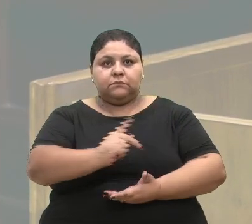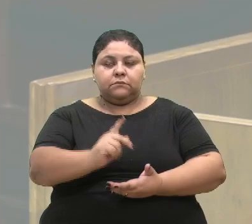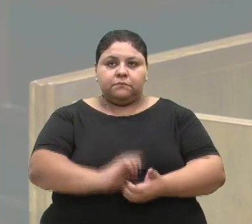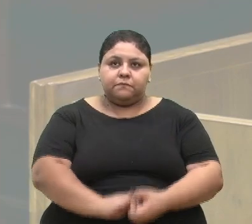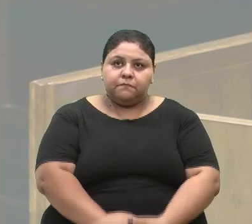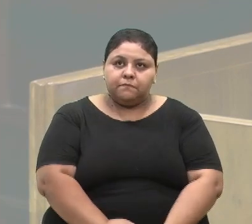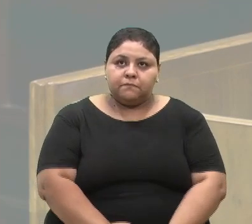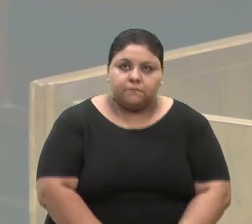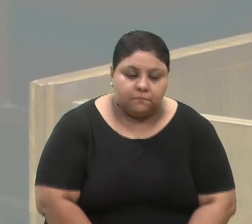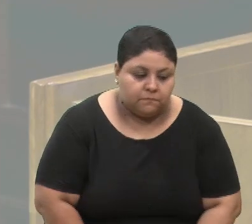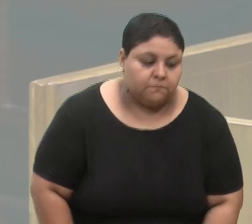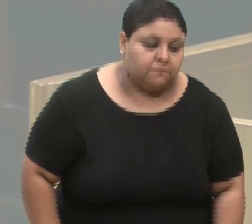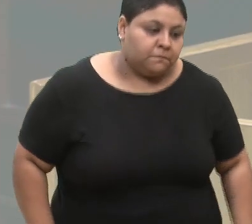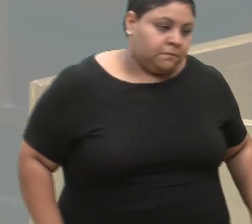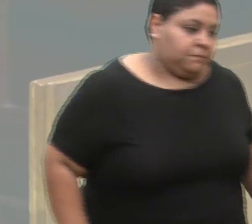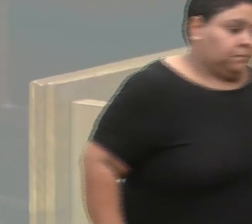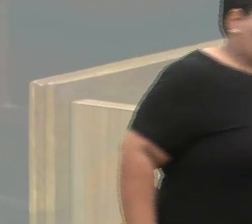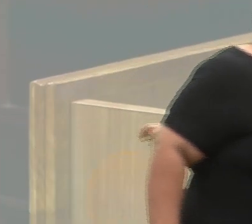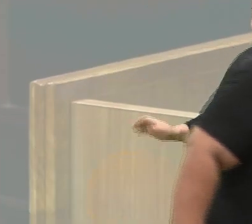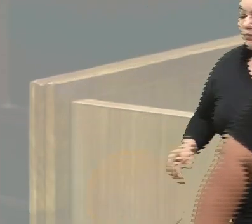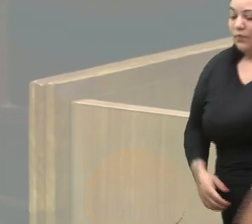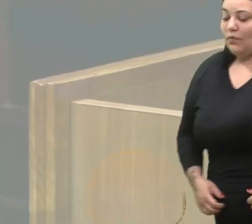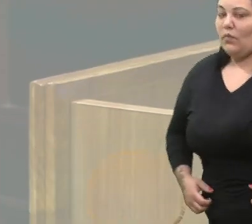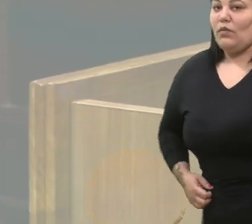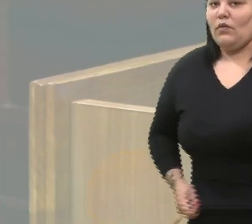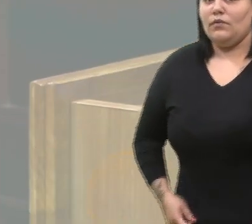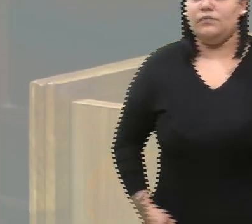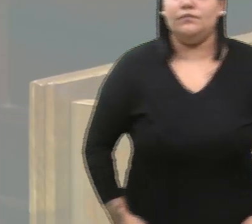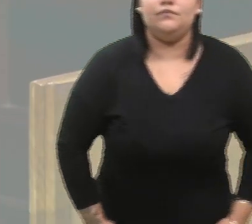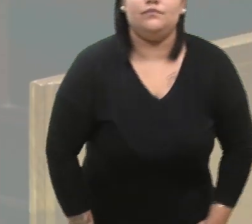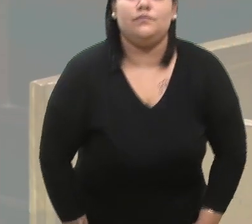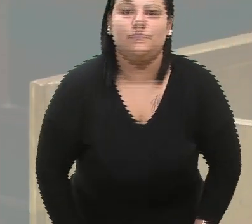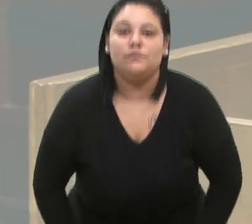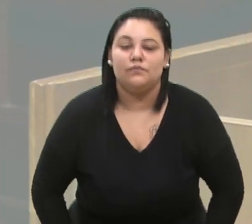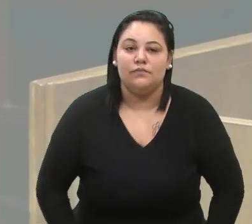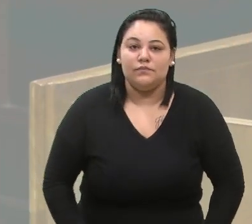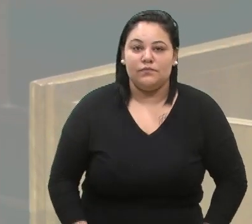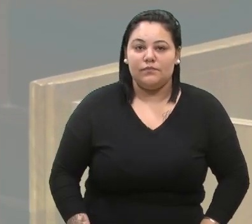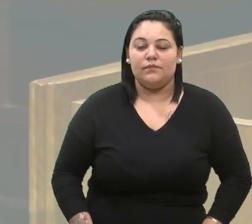Continua com a palavra, vereador Zé D'Ambros. Então, nós temos